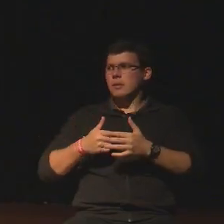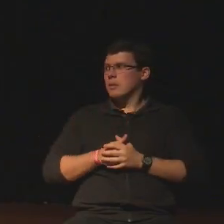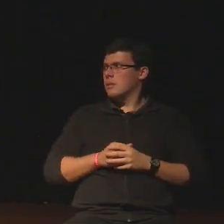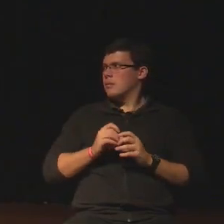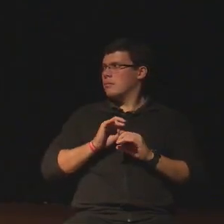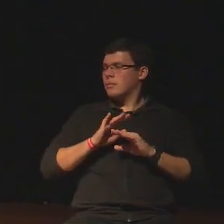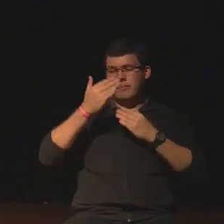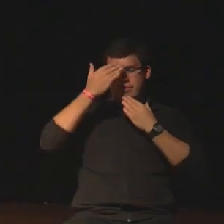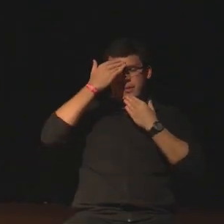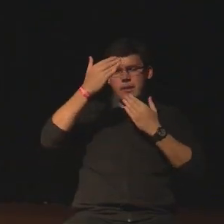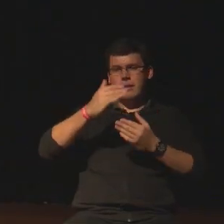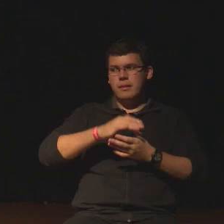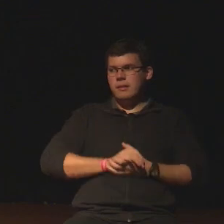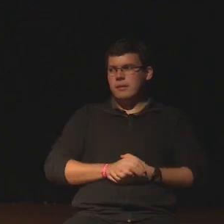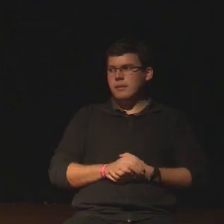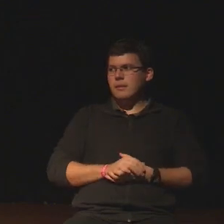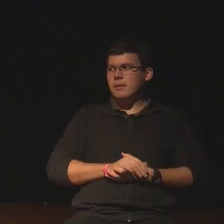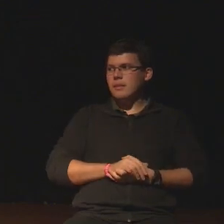Obrigado.